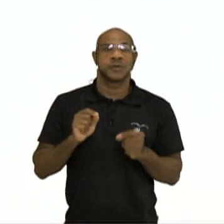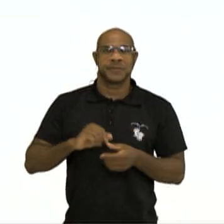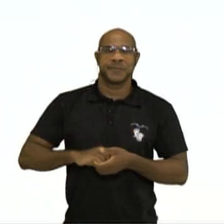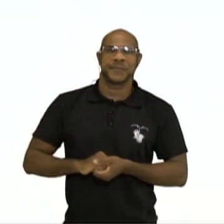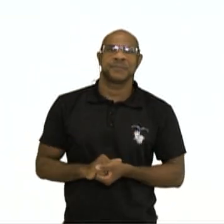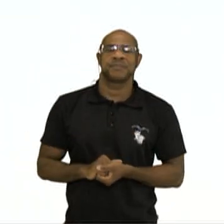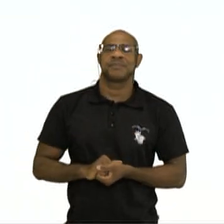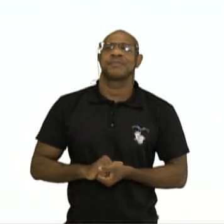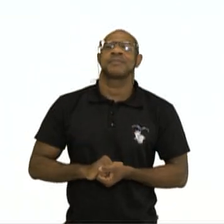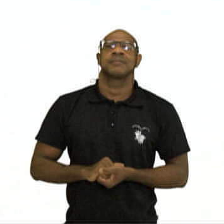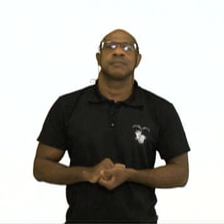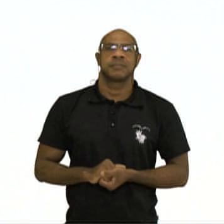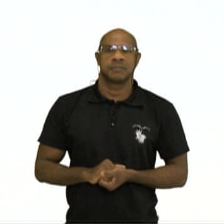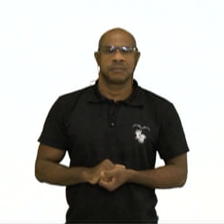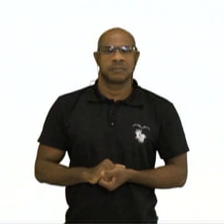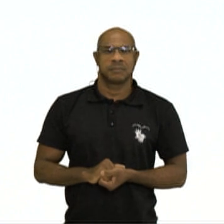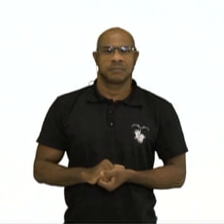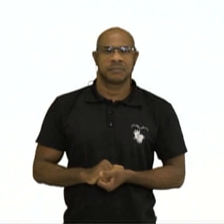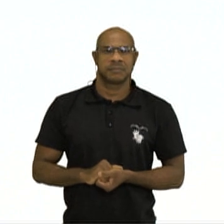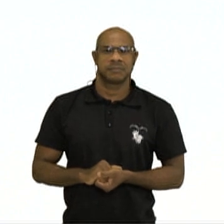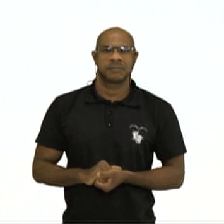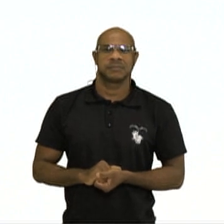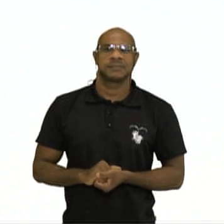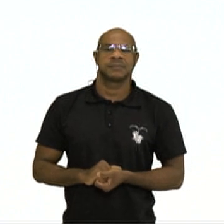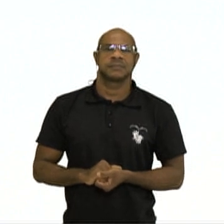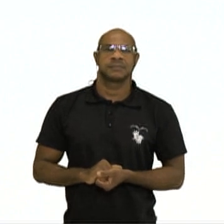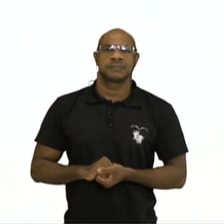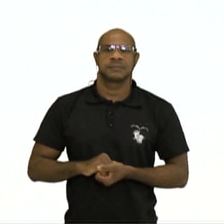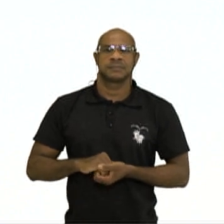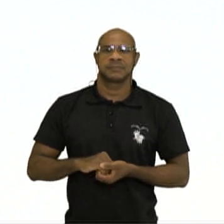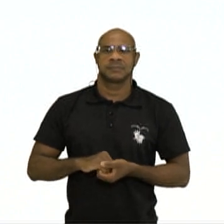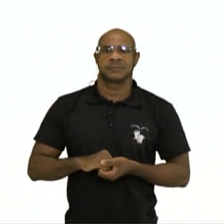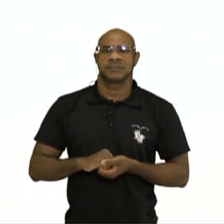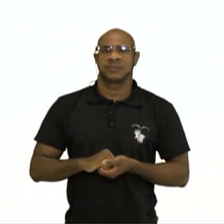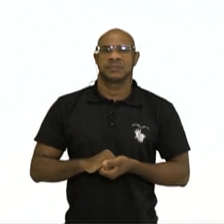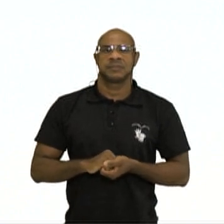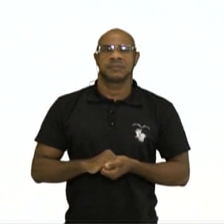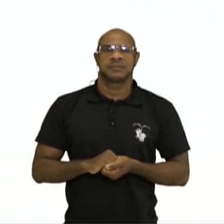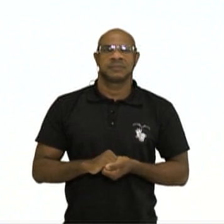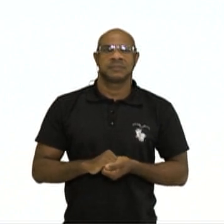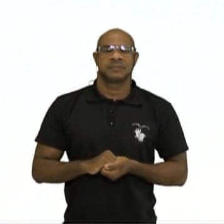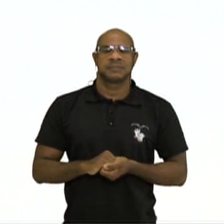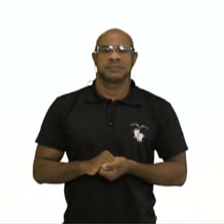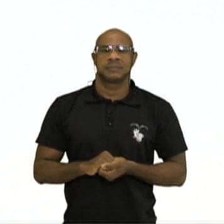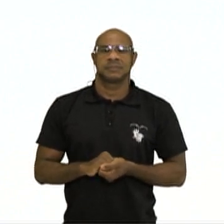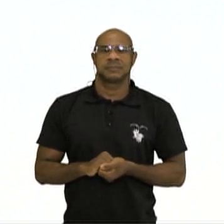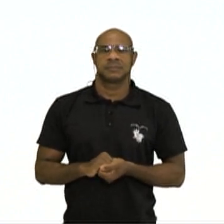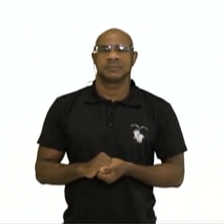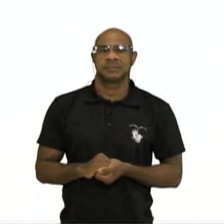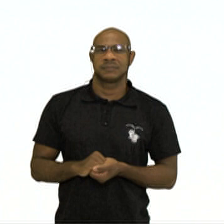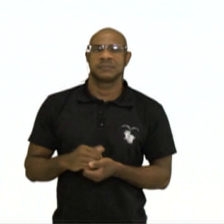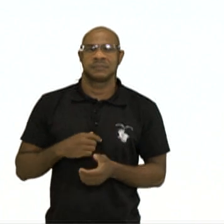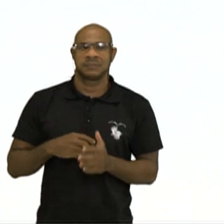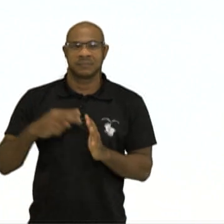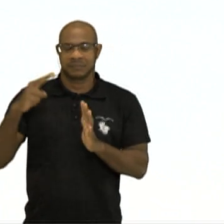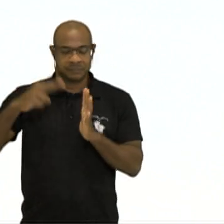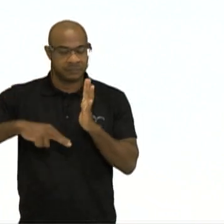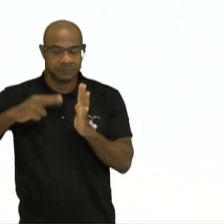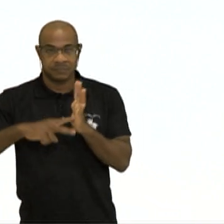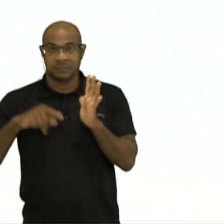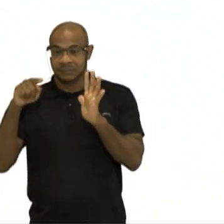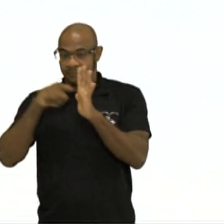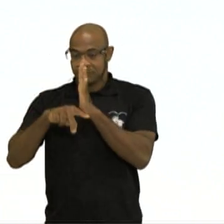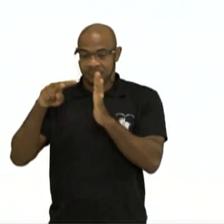Thinking about your adult life, do you think you travel a few or a lot? A gente relê a pergunta para a gente perceber